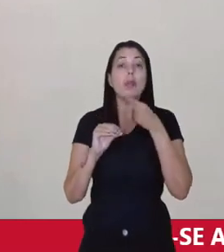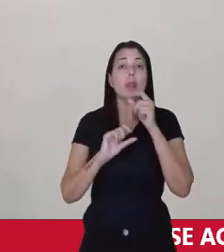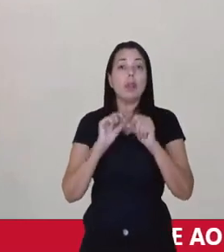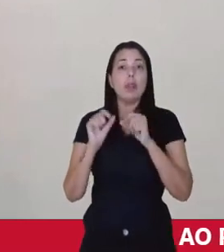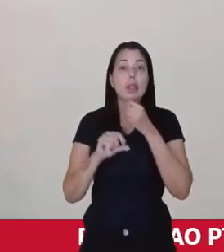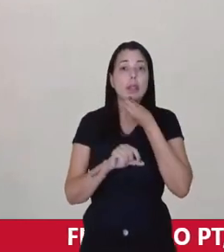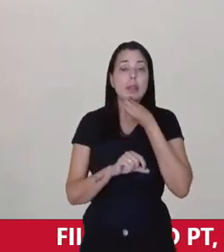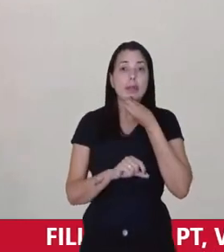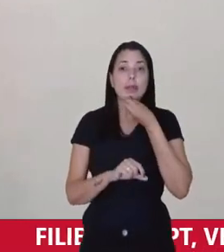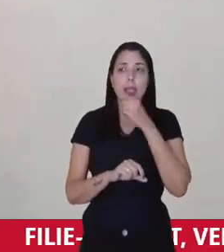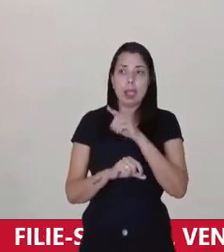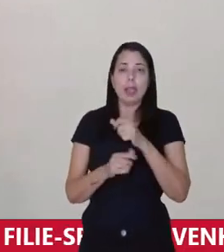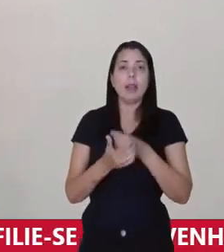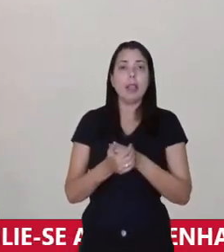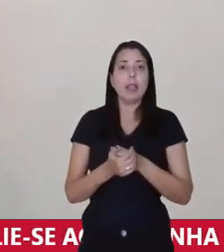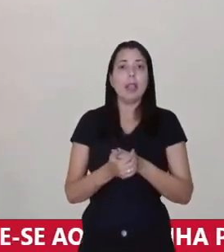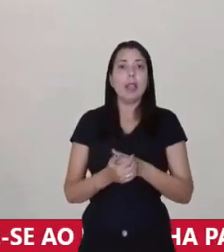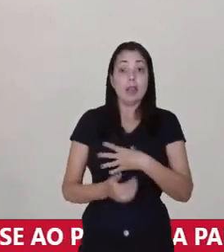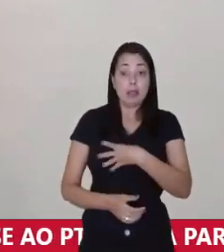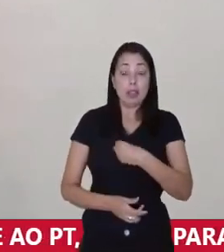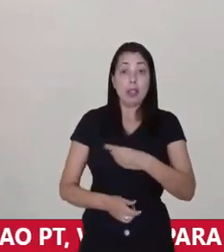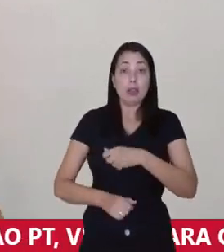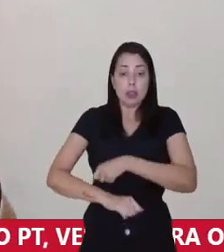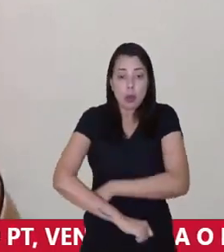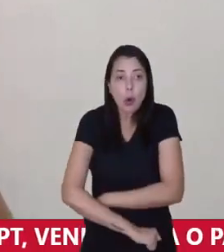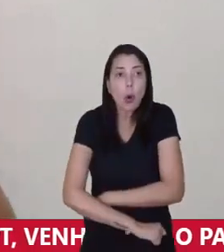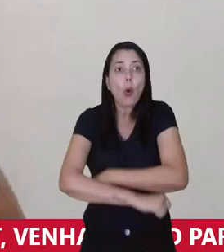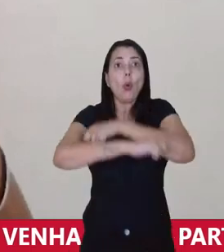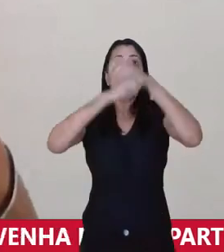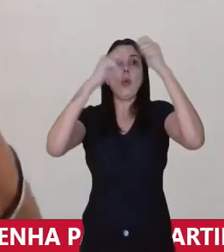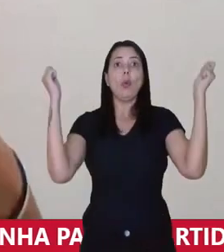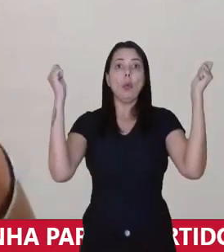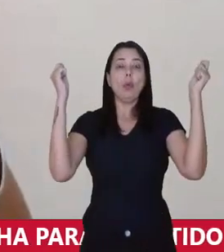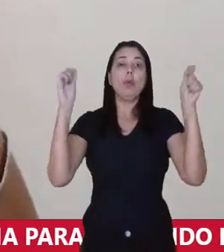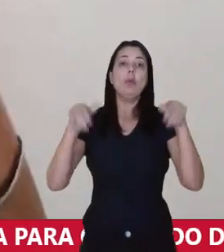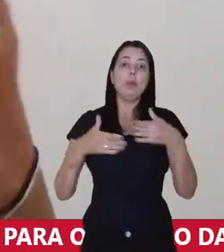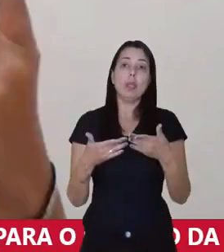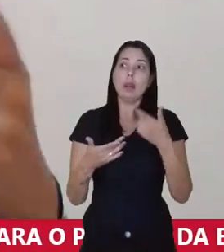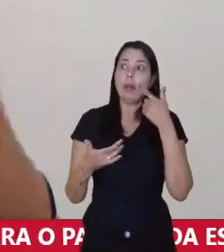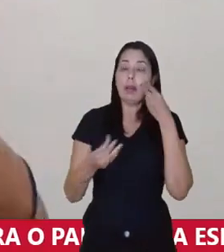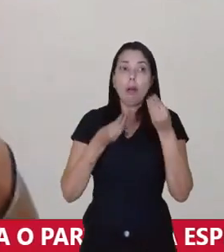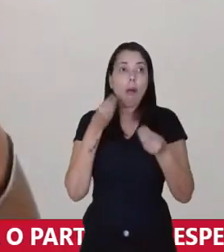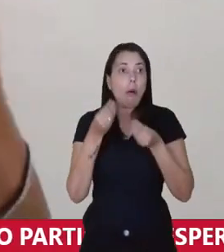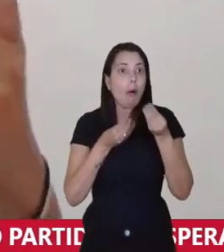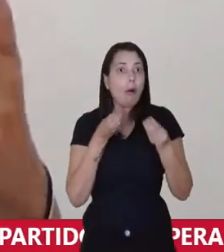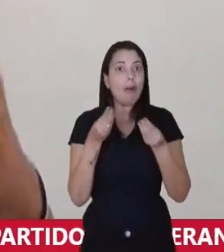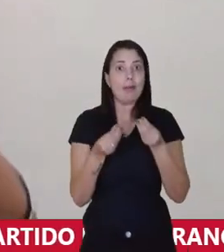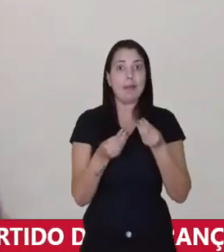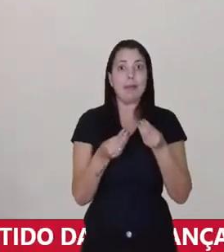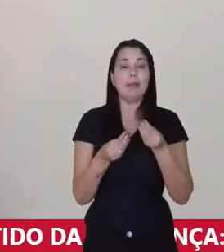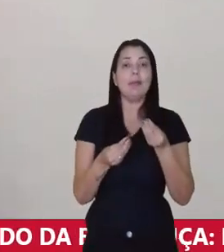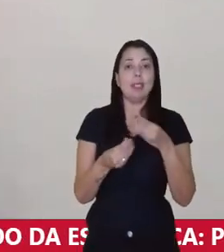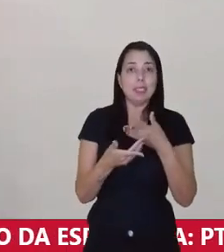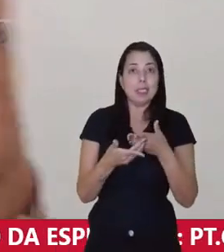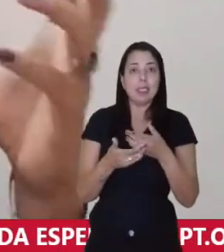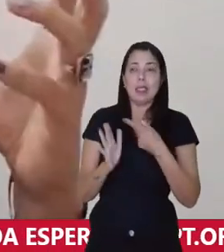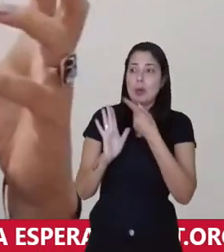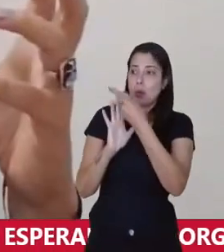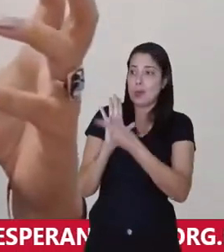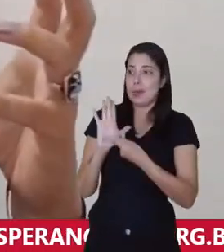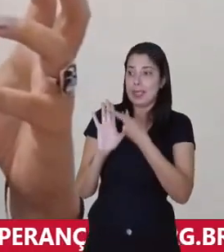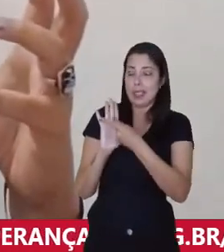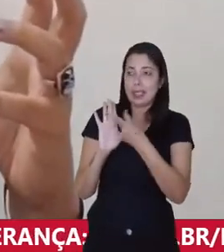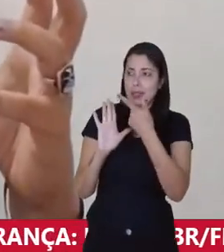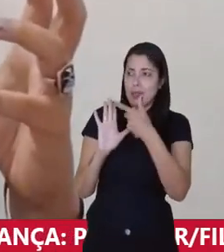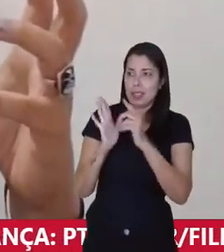ser filho de Ogum, porque ele trabalhava muito. Então, elas... Olha que disruptivo isso, né? Um desenho que não